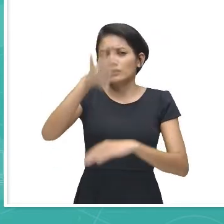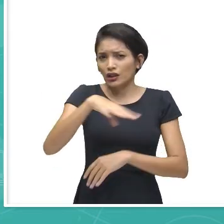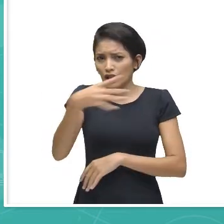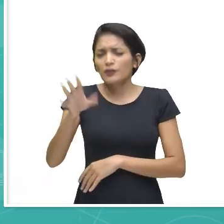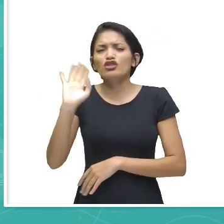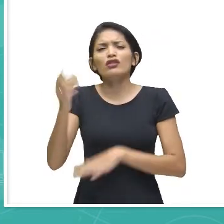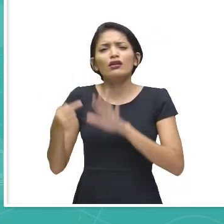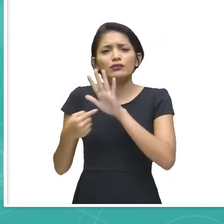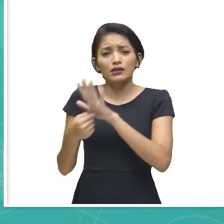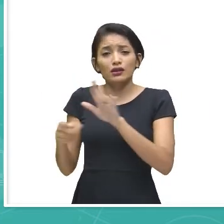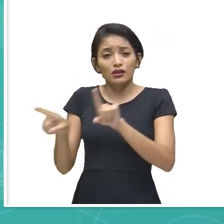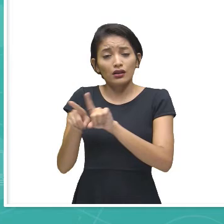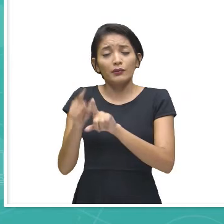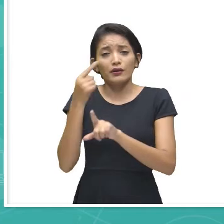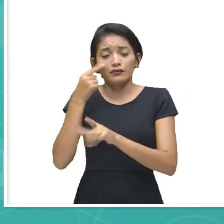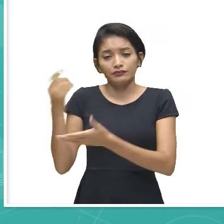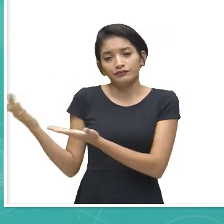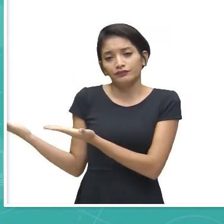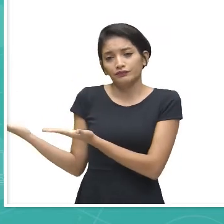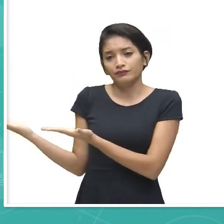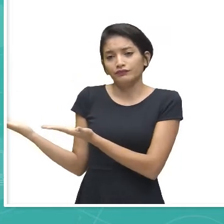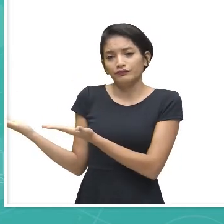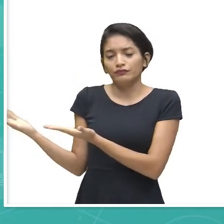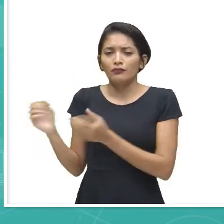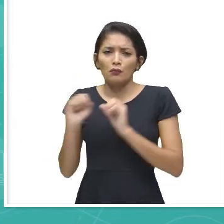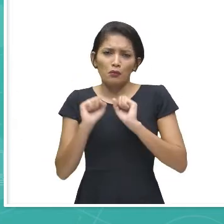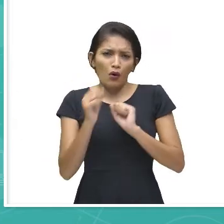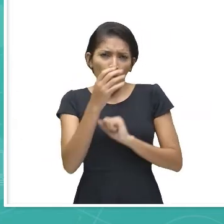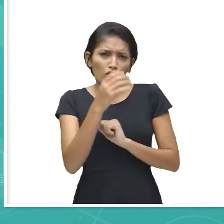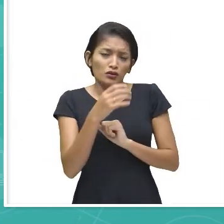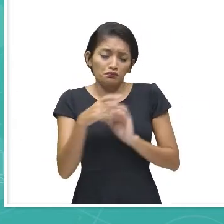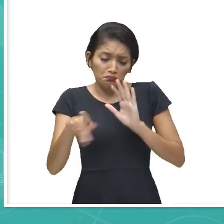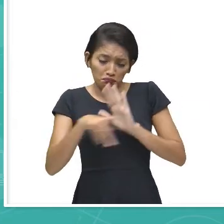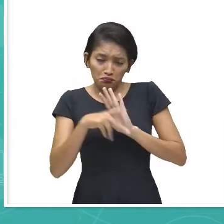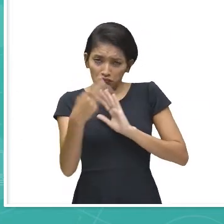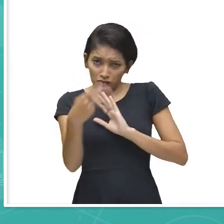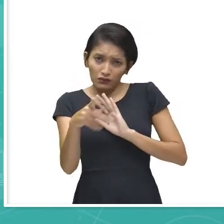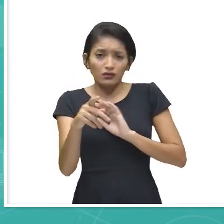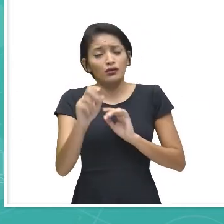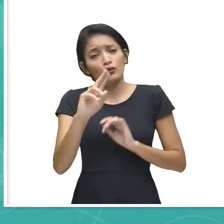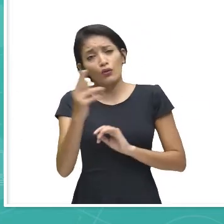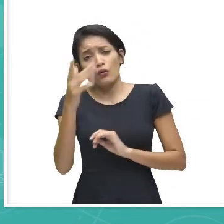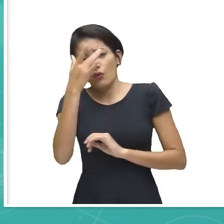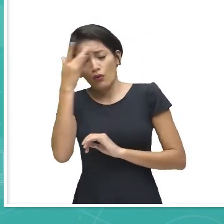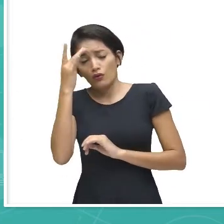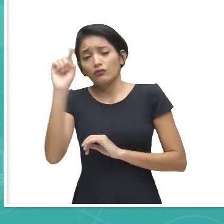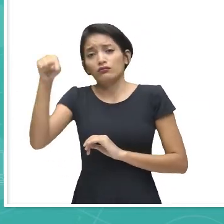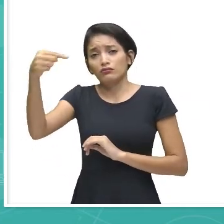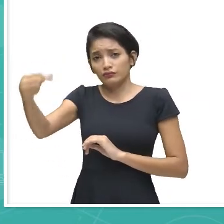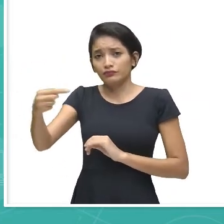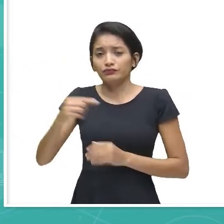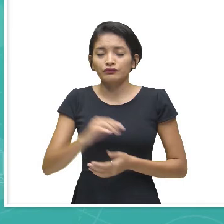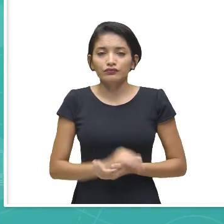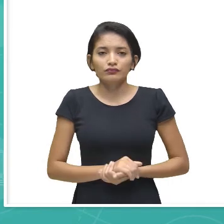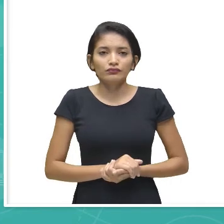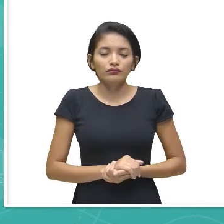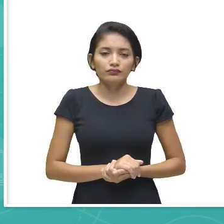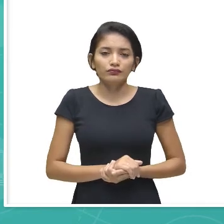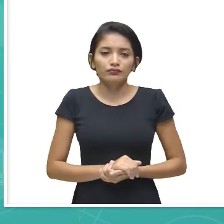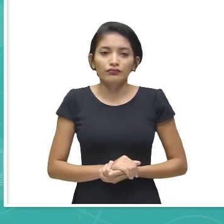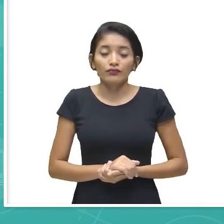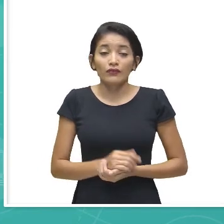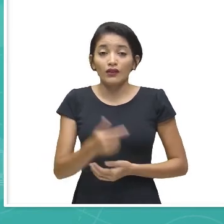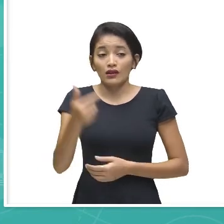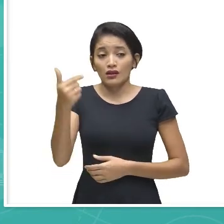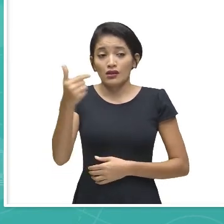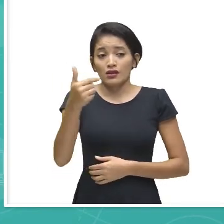vocês, que está nessa imagem também, tá? Pode ser de vocês mesmos ou de outra pessoa. E já na segunda questão, já que